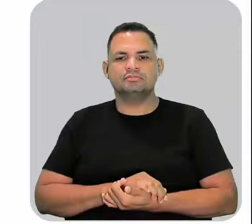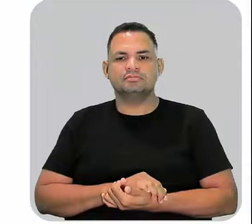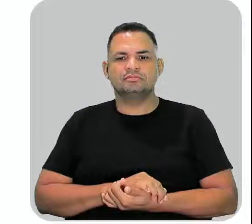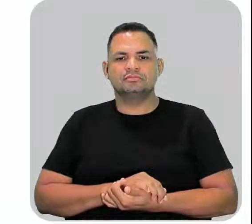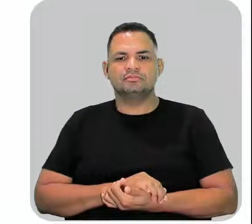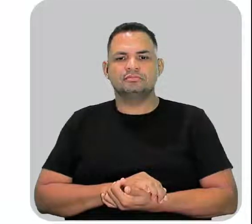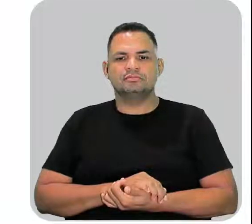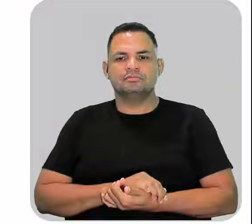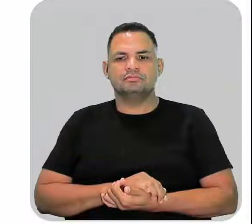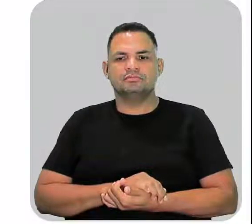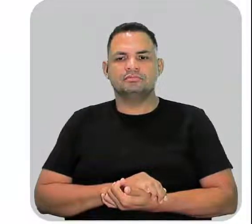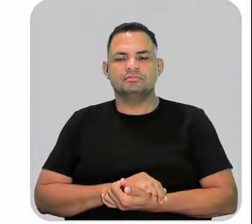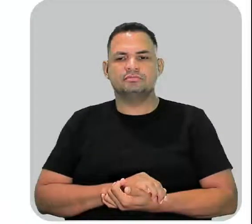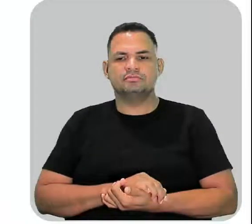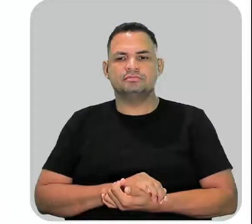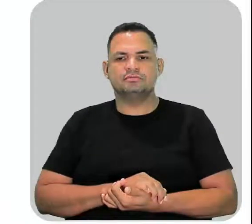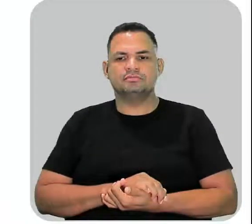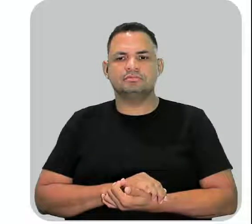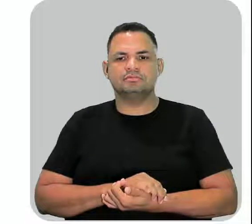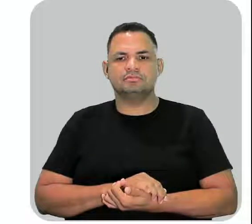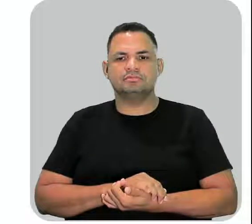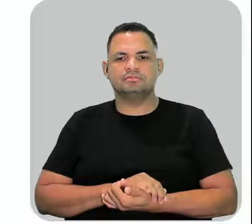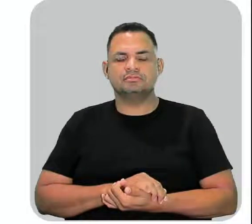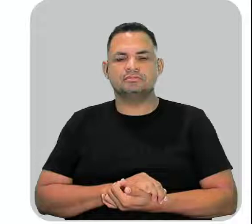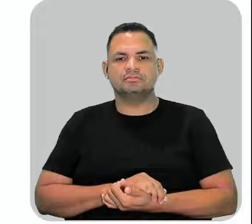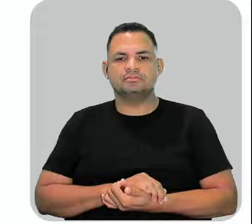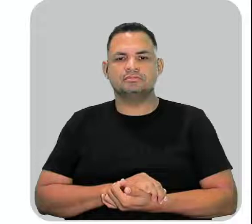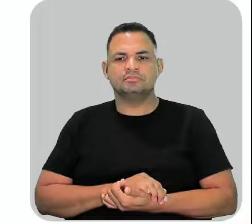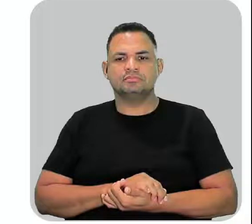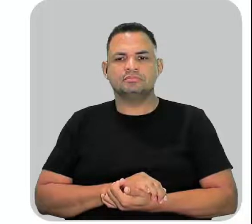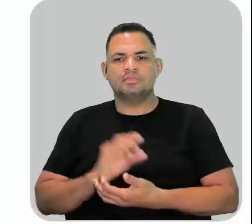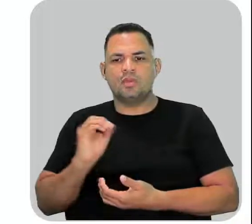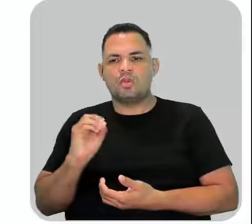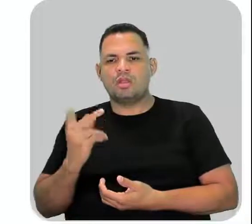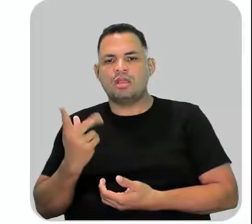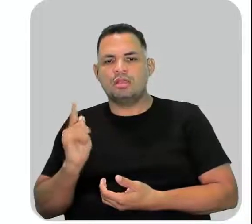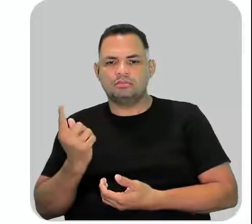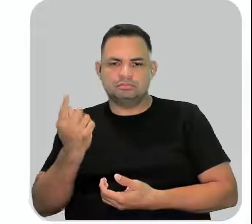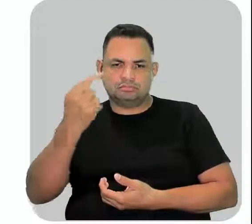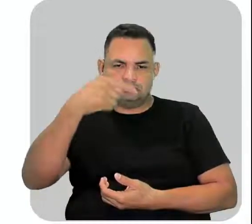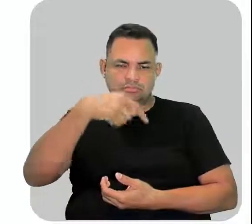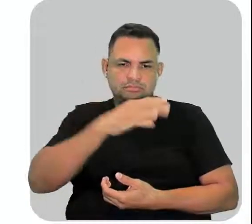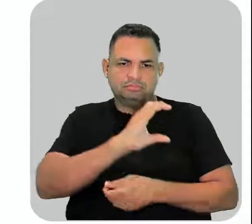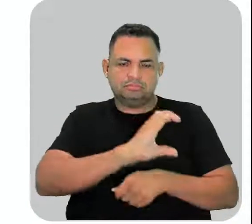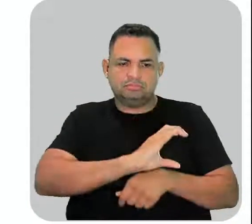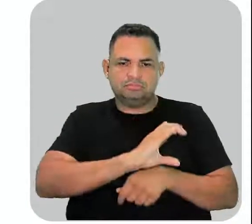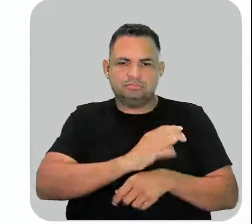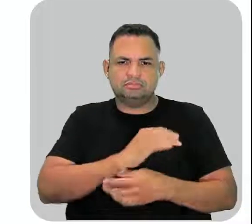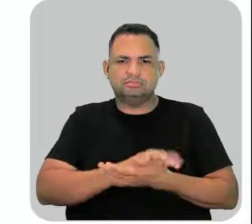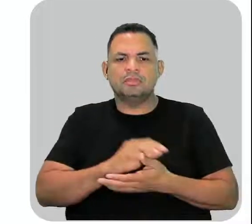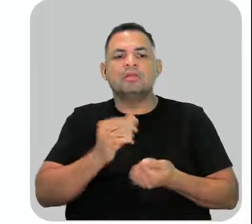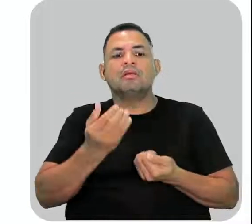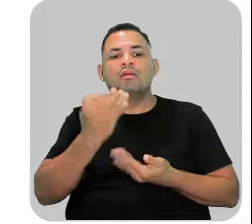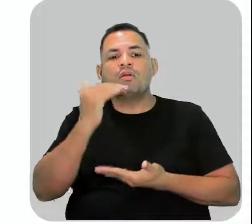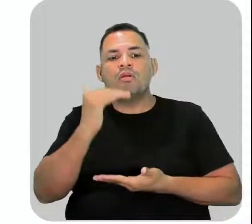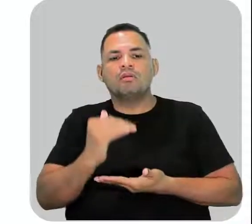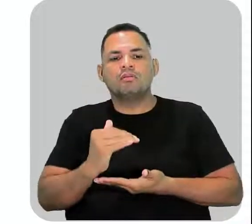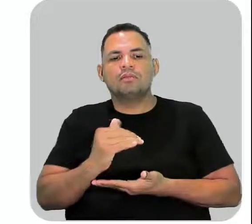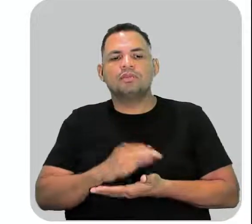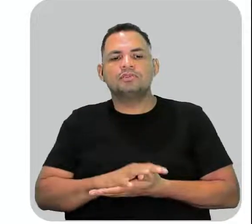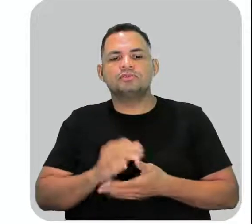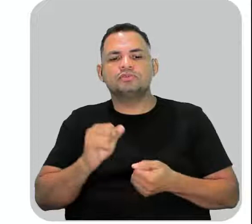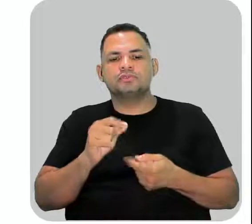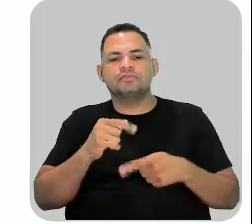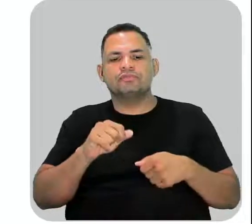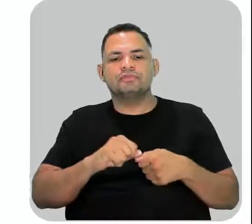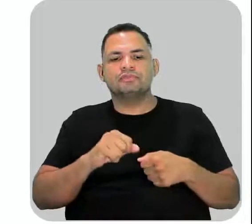aqui e a hidroxila vai se ligar aqui. Eu vou fazer aqui embaixo o que seria o produto.